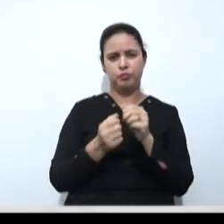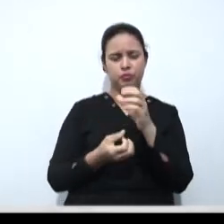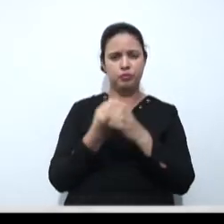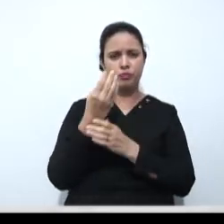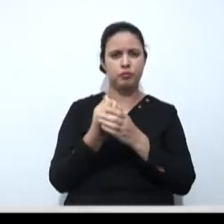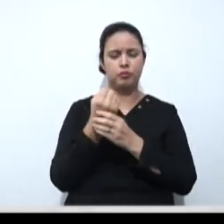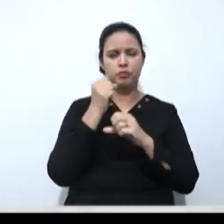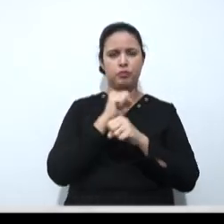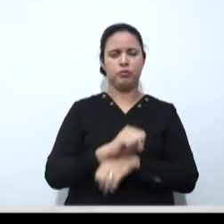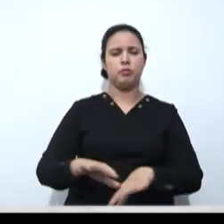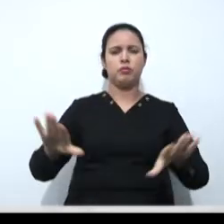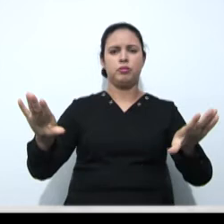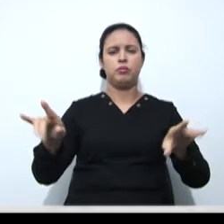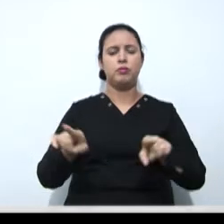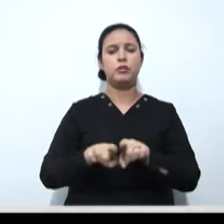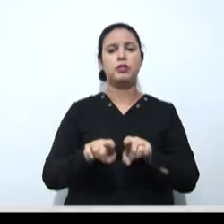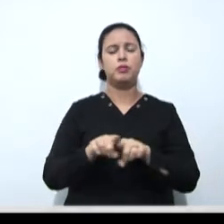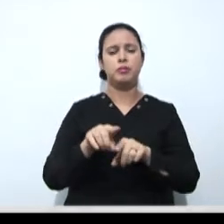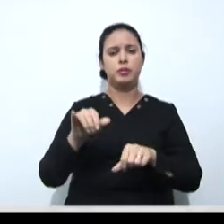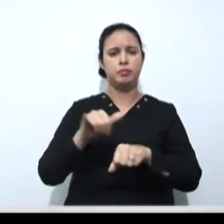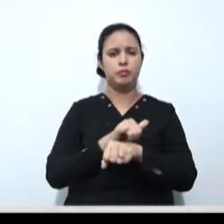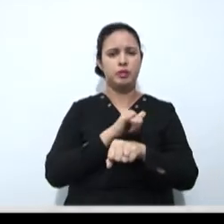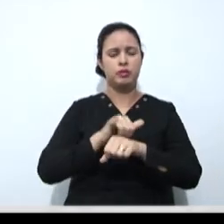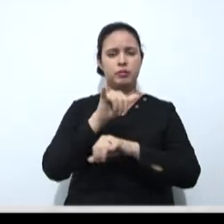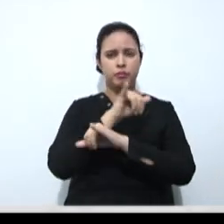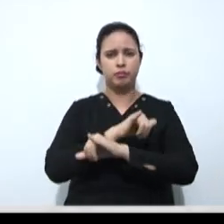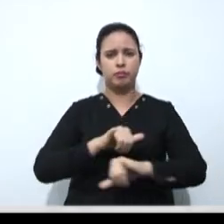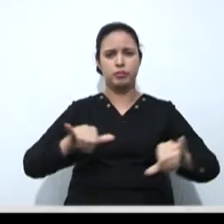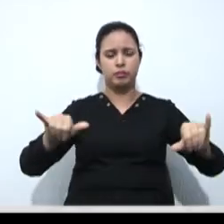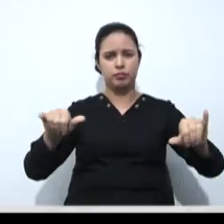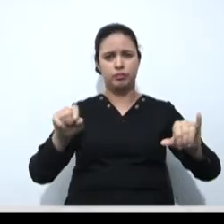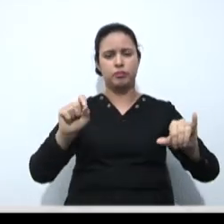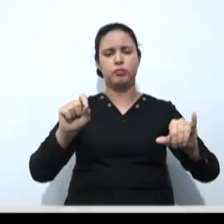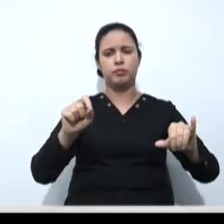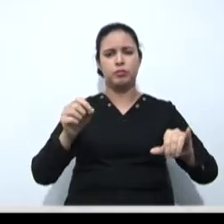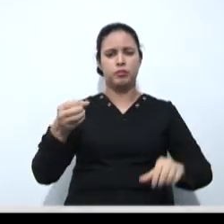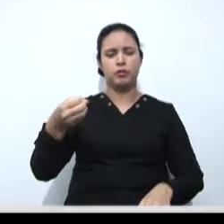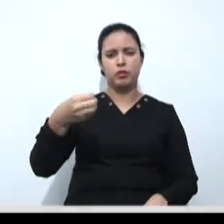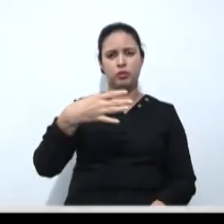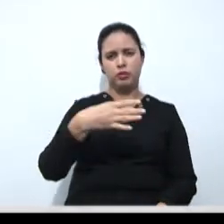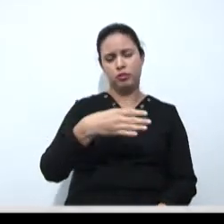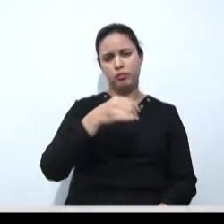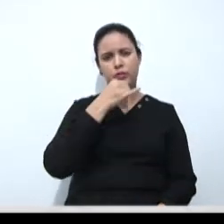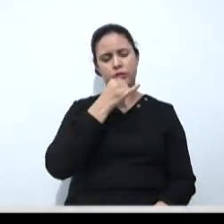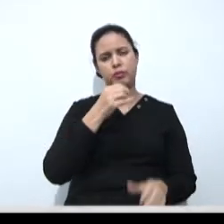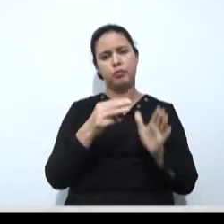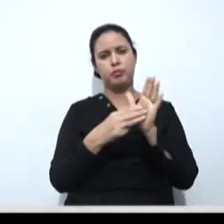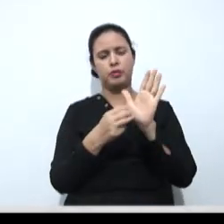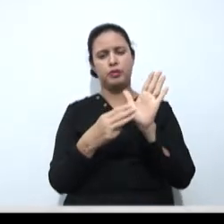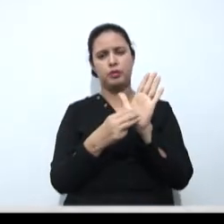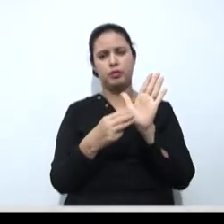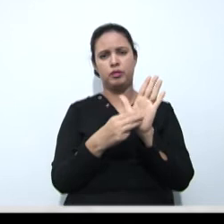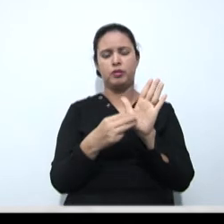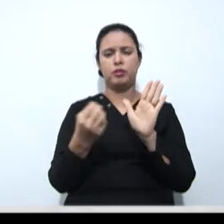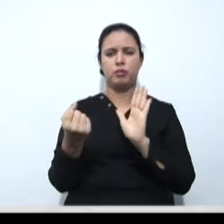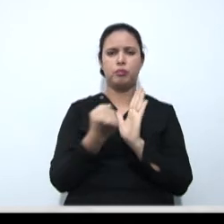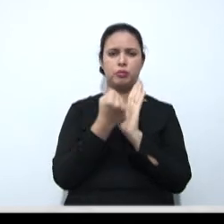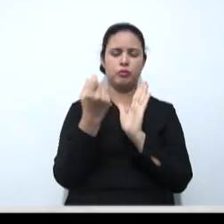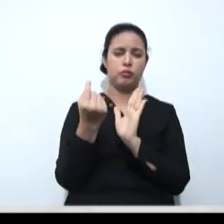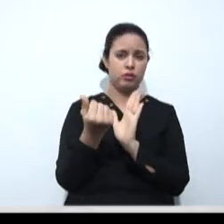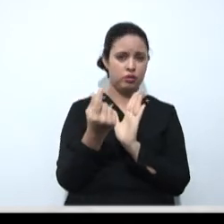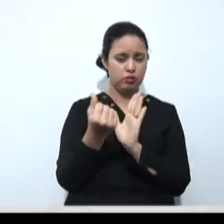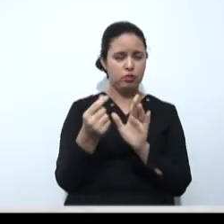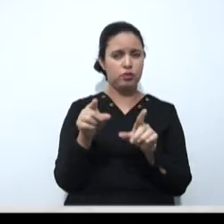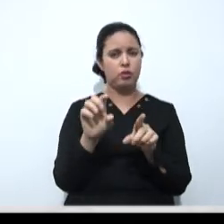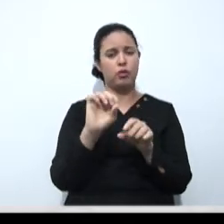no marketing, é a implementação de novos métodos de marketing, como o método de estabelecimento de preço,